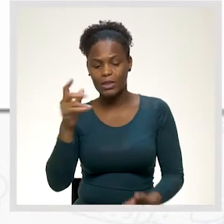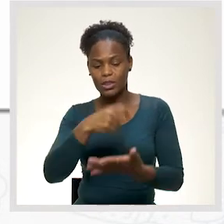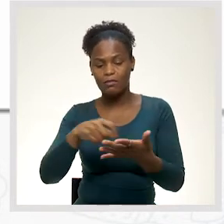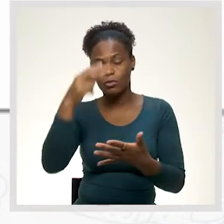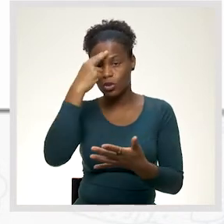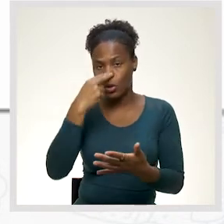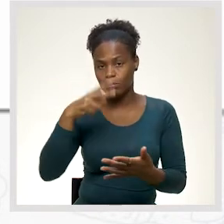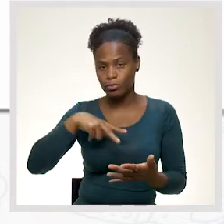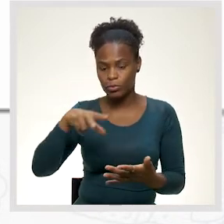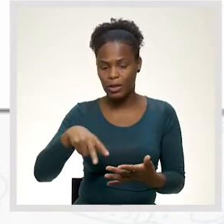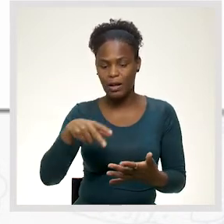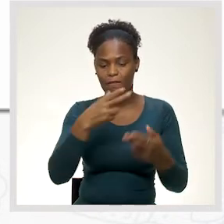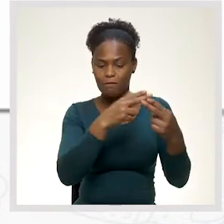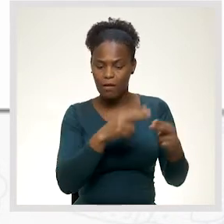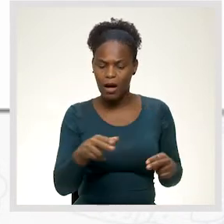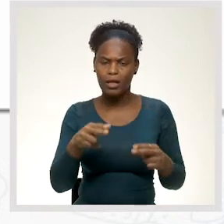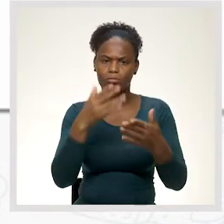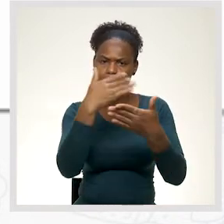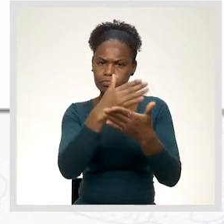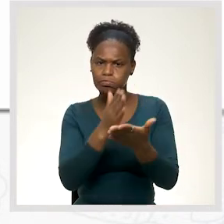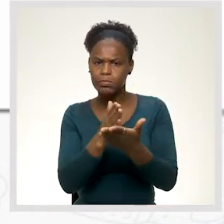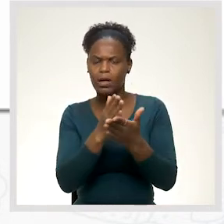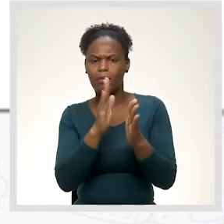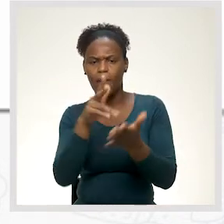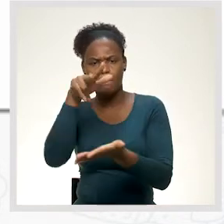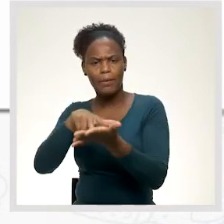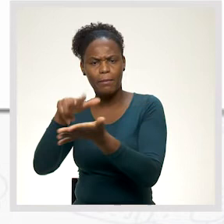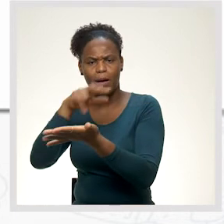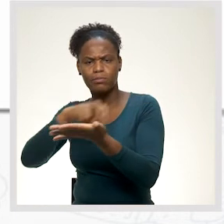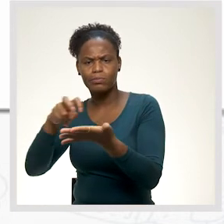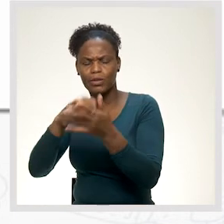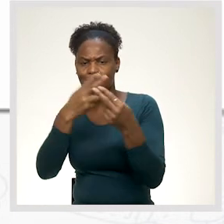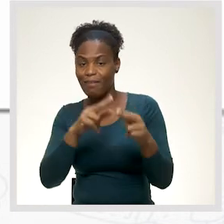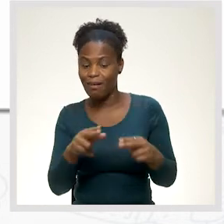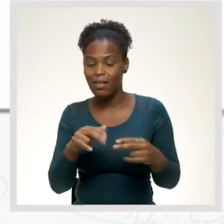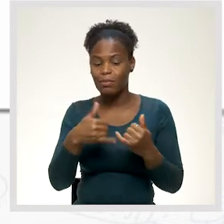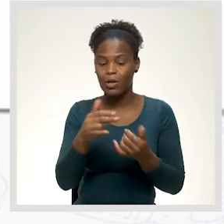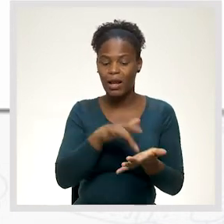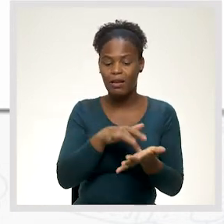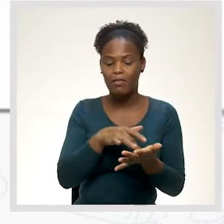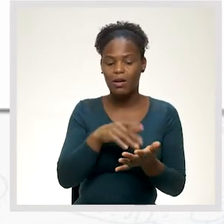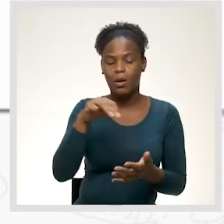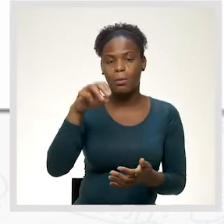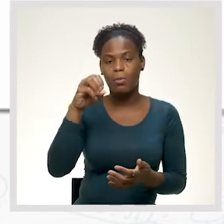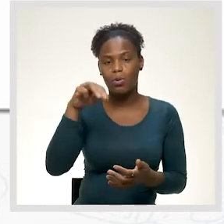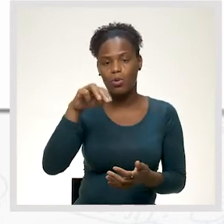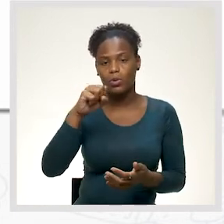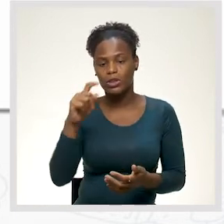de Portugal, várias edições. Depois também temos a obra O Monge de Cister,